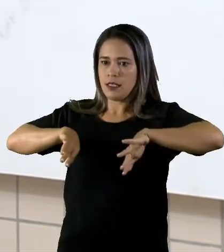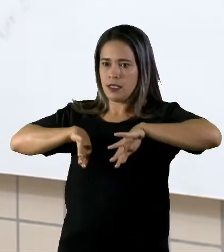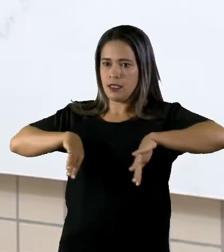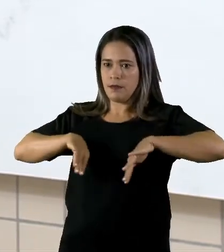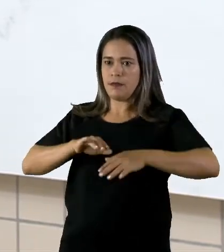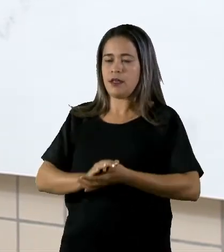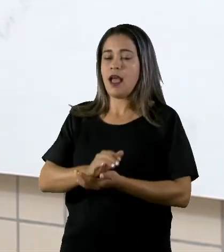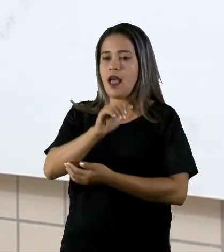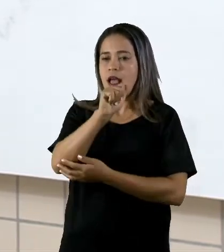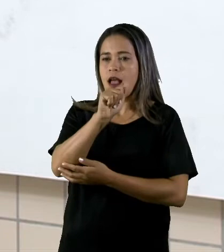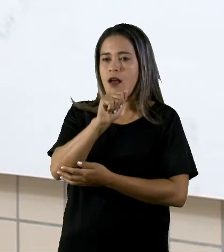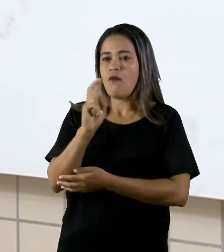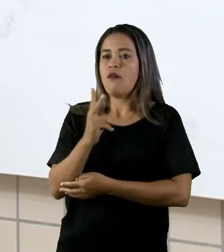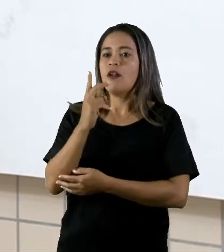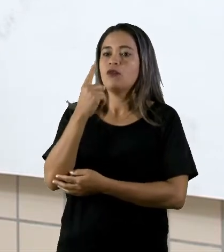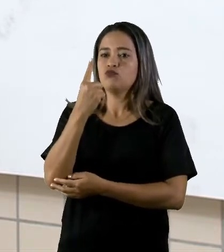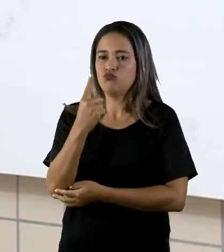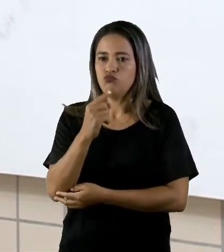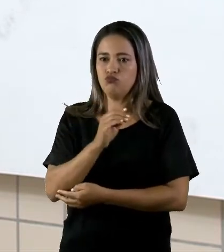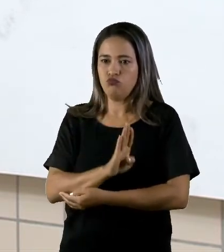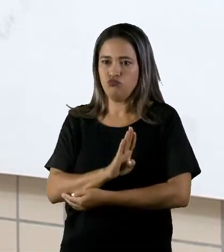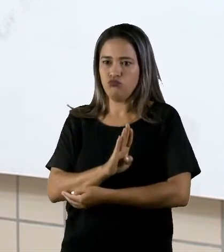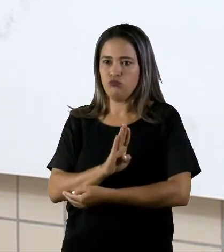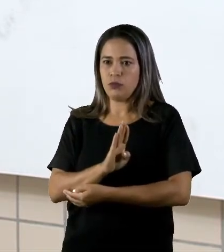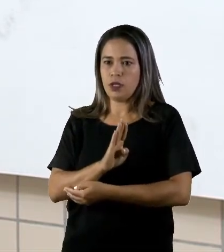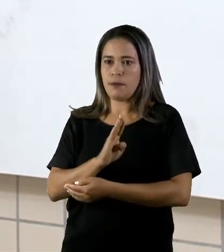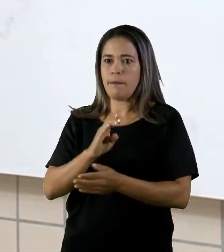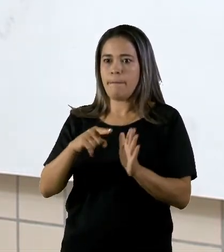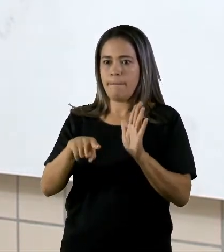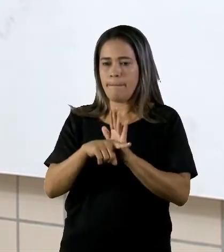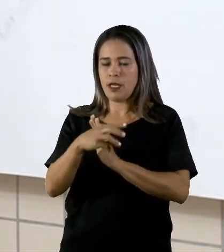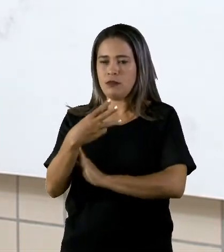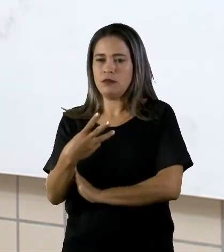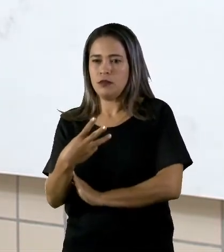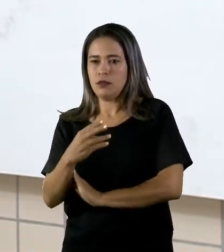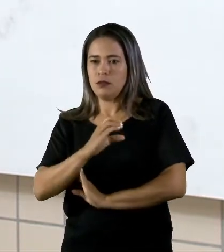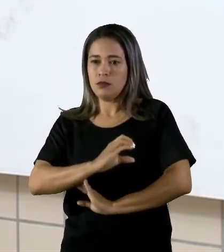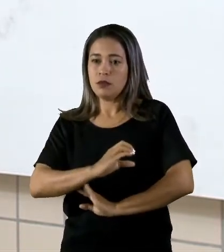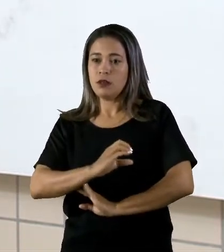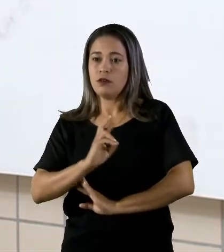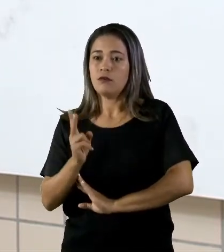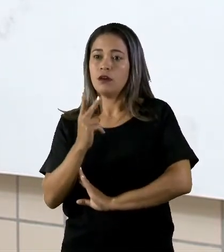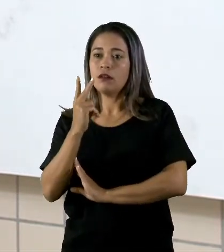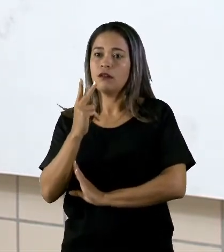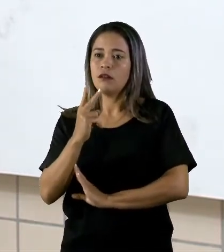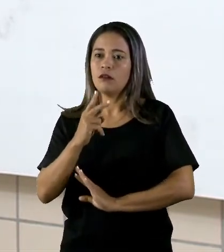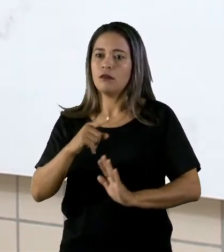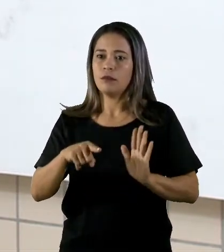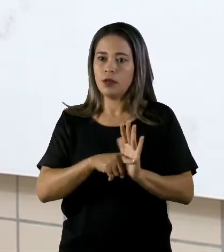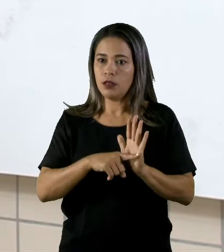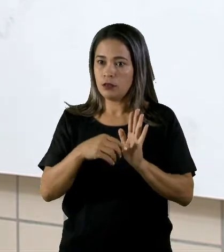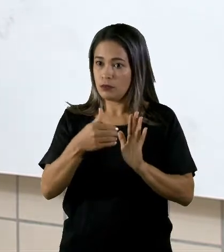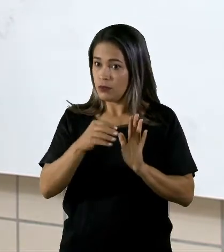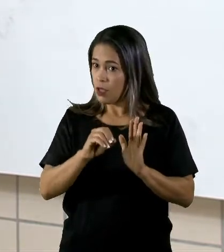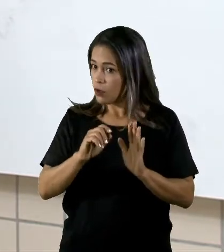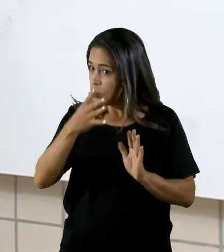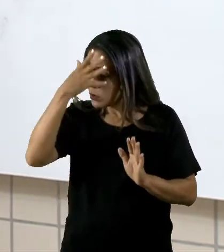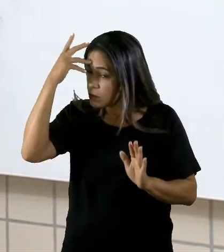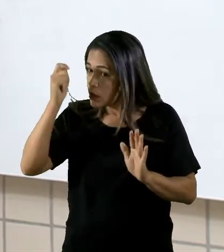A vale 1, B menos 3 e o C menos 10. Não esqueçam do sinal, por favor.